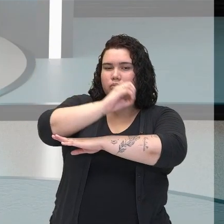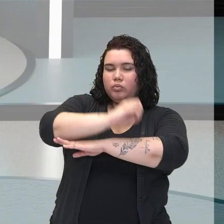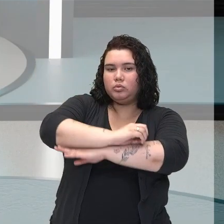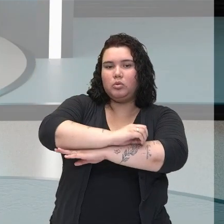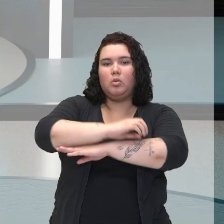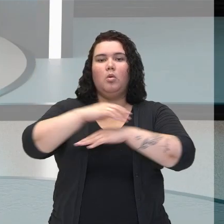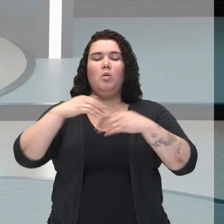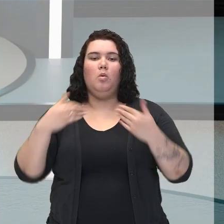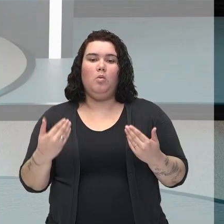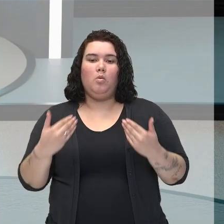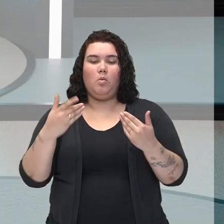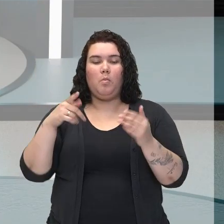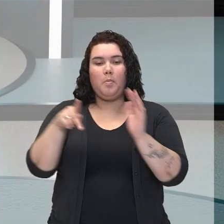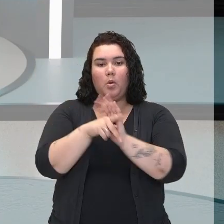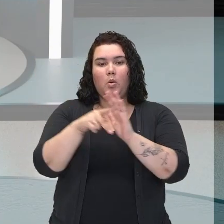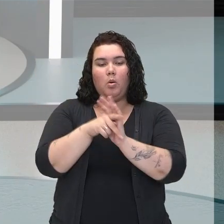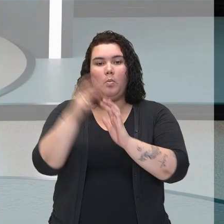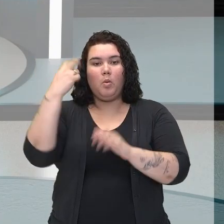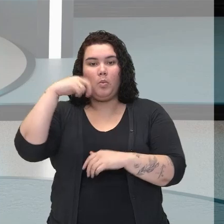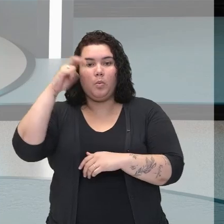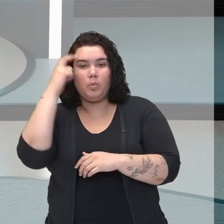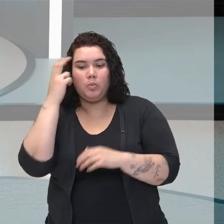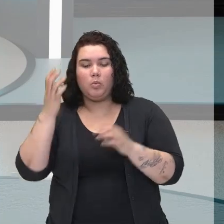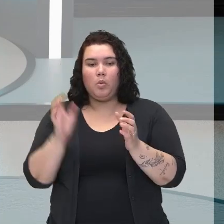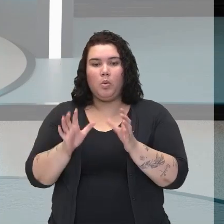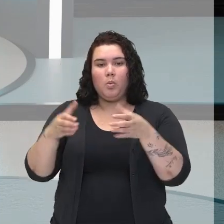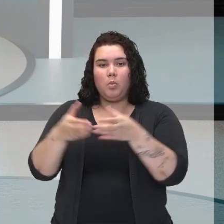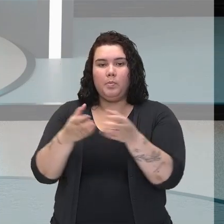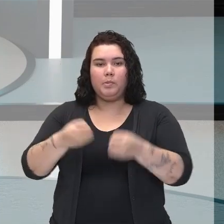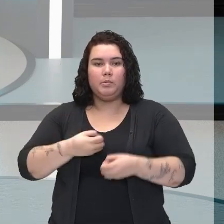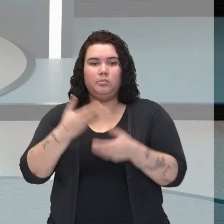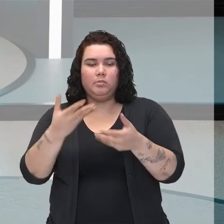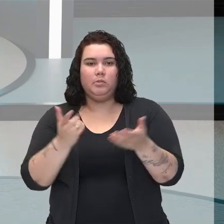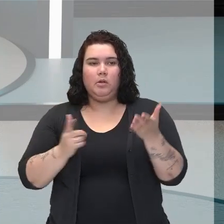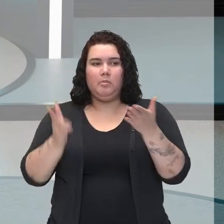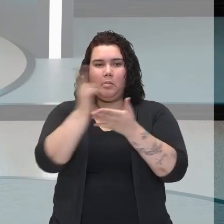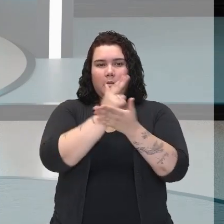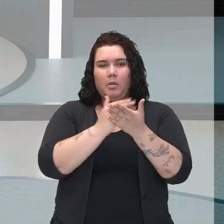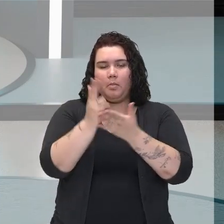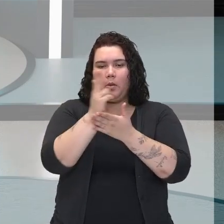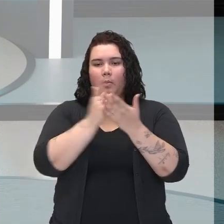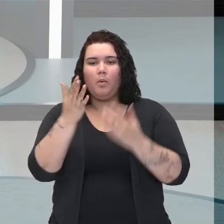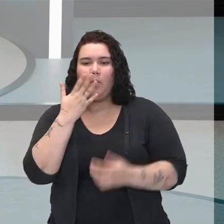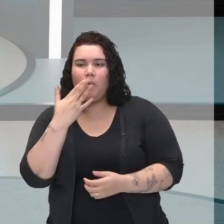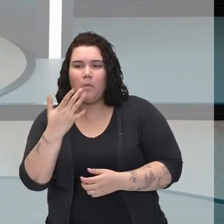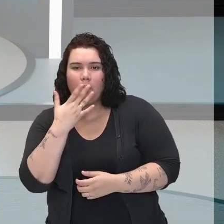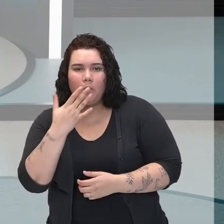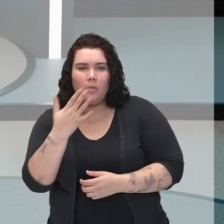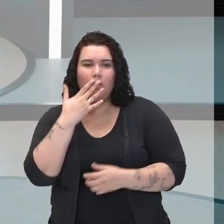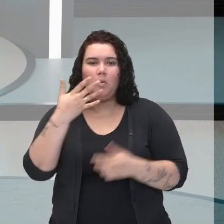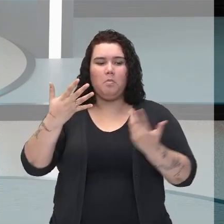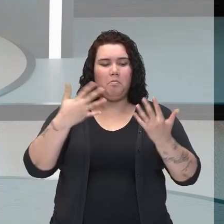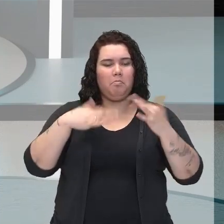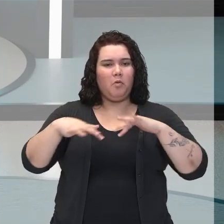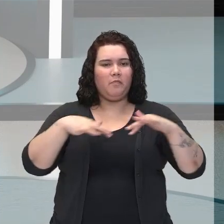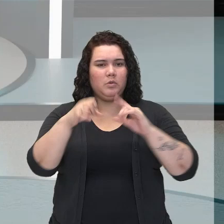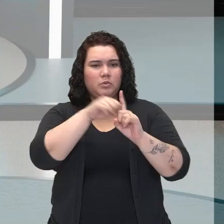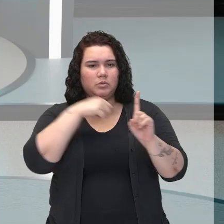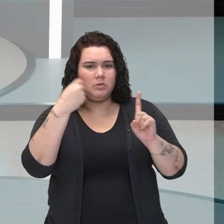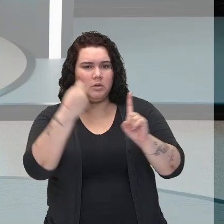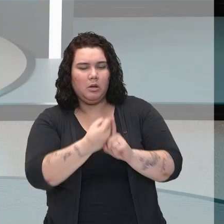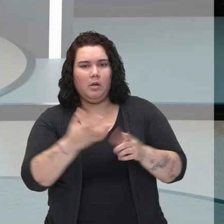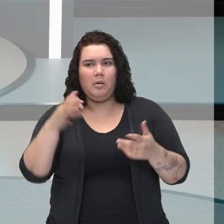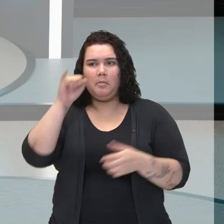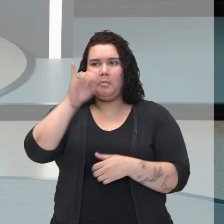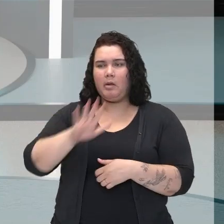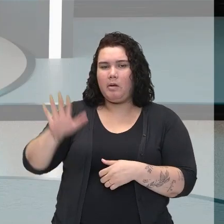manifestação cultural de grupos em que você tem cor, você tem movimento, você tem